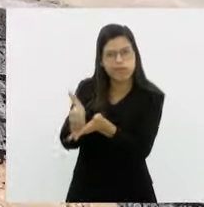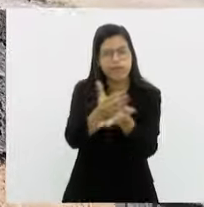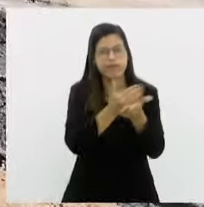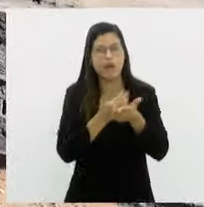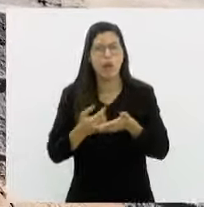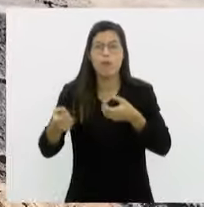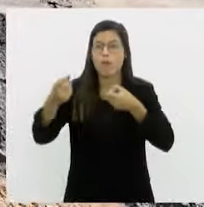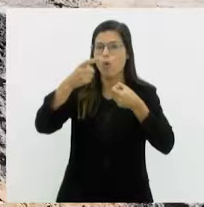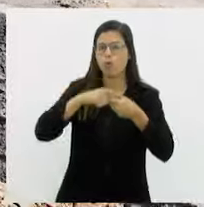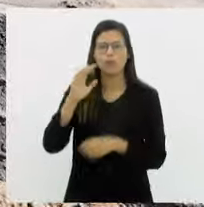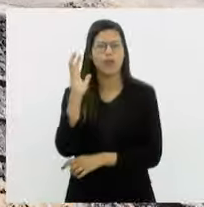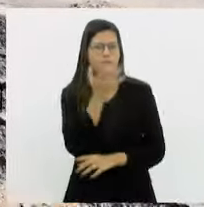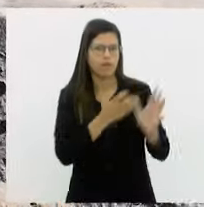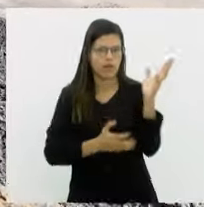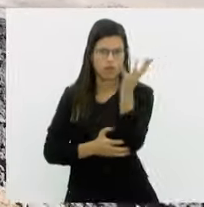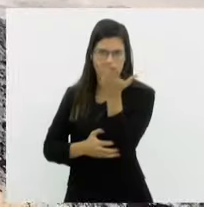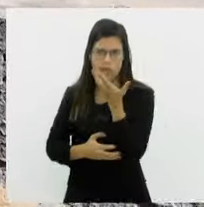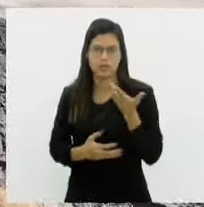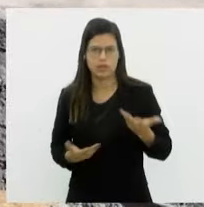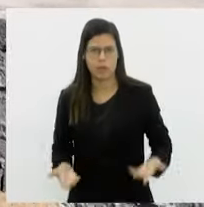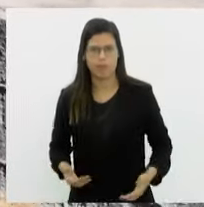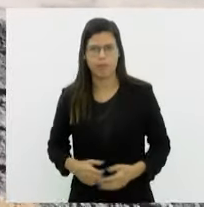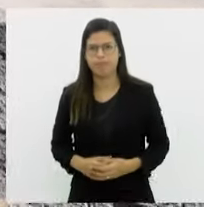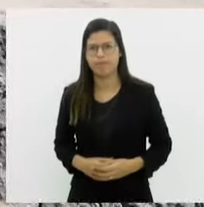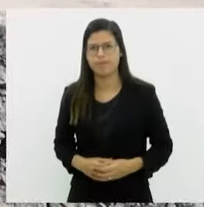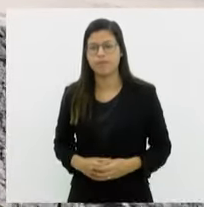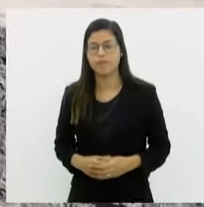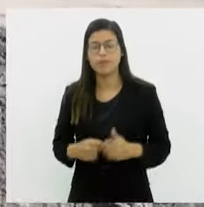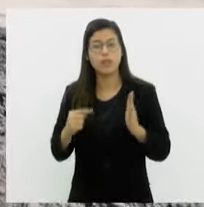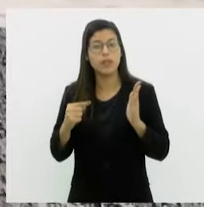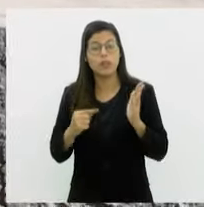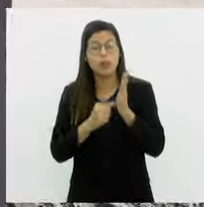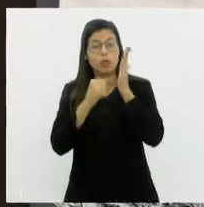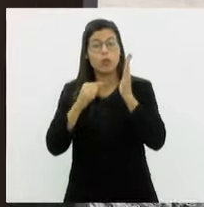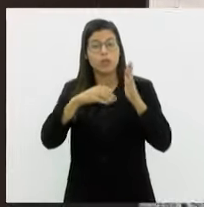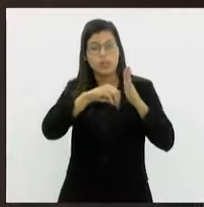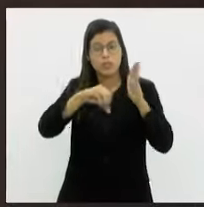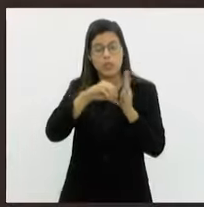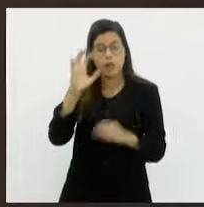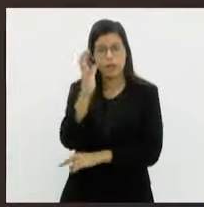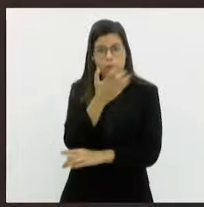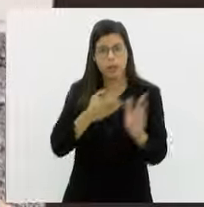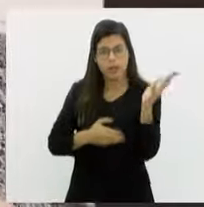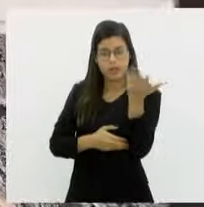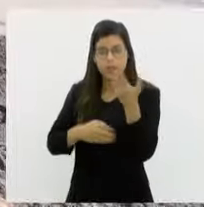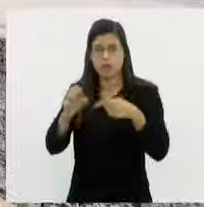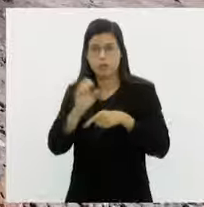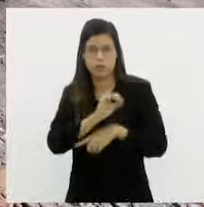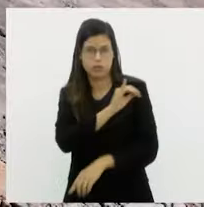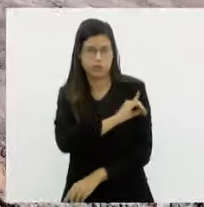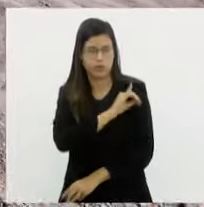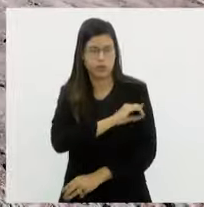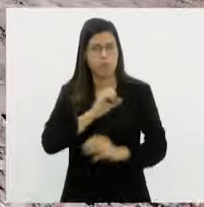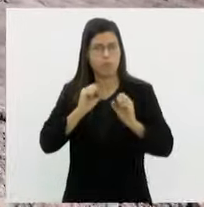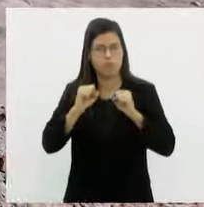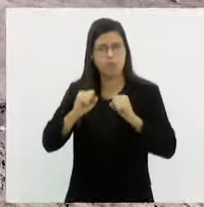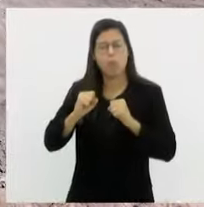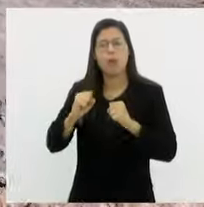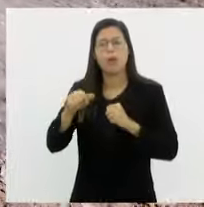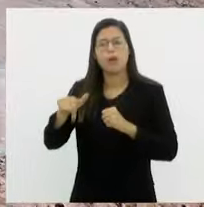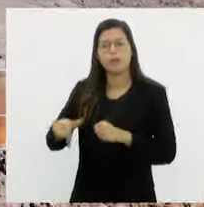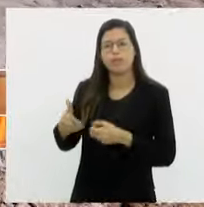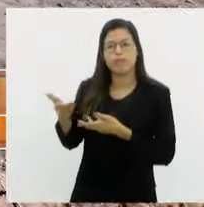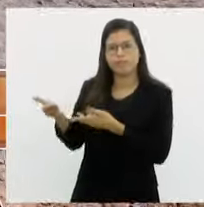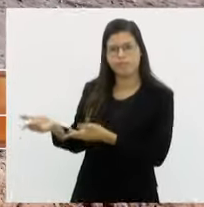que a vegetação retorne ao estágio de origem. Denúncias de crimes ambientais em todo o estado do Rio de Janeiro podem ser feitas ao Linha Verde